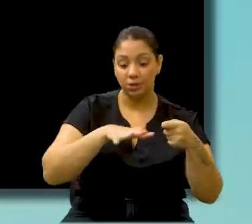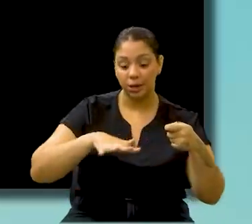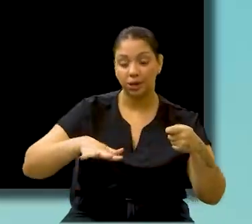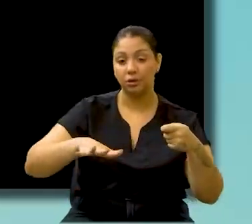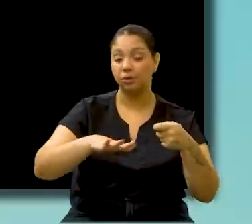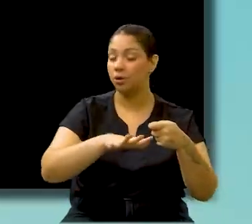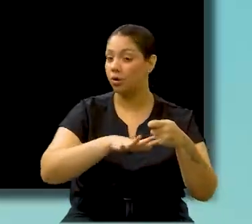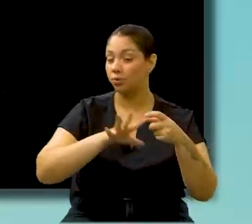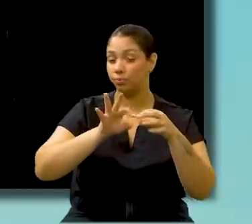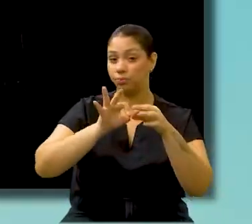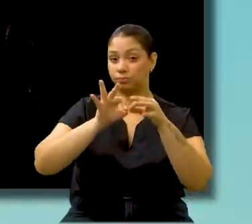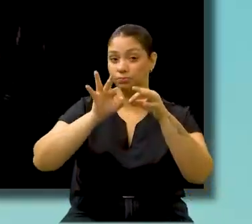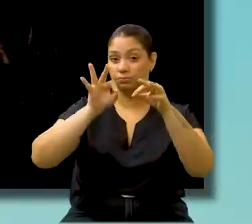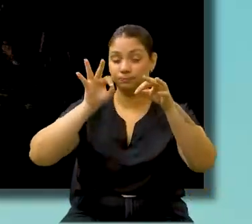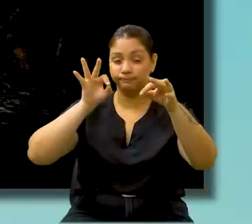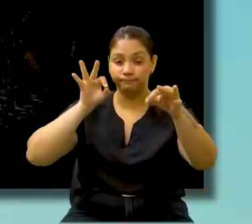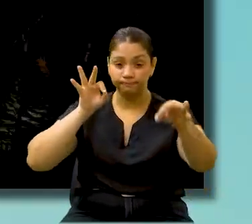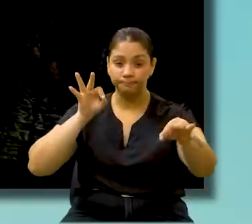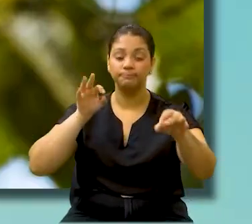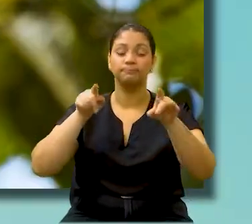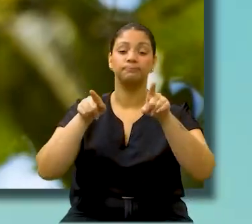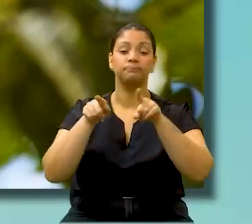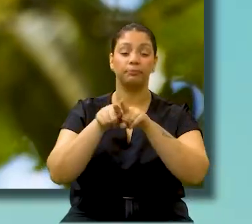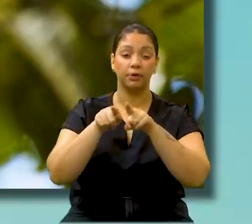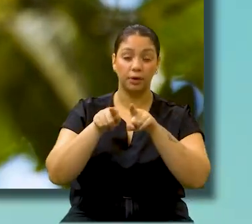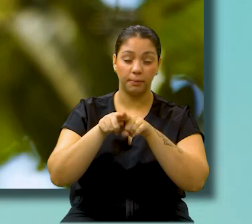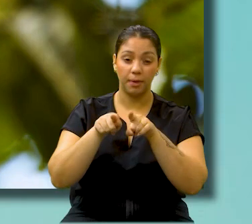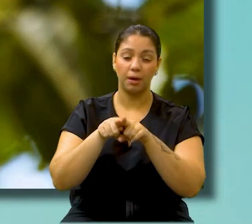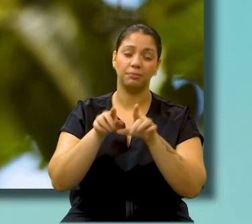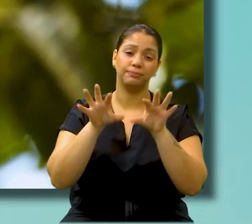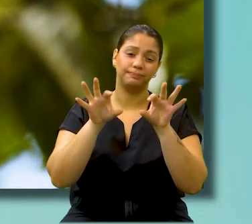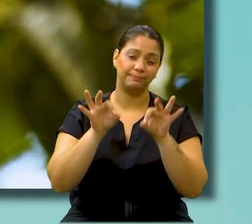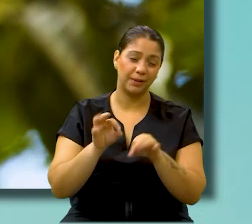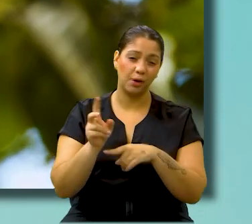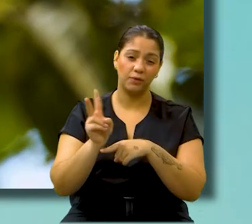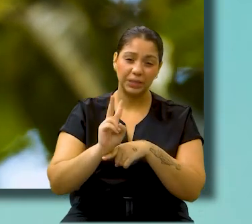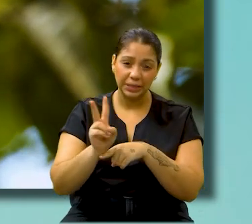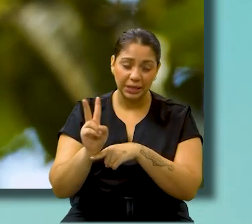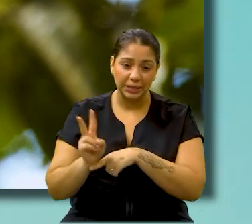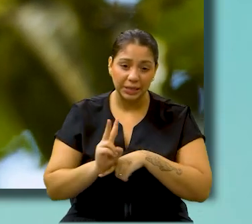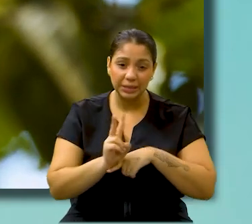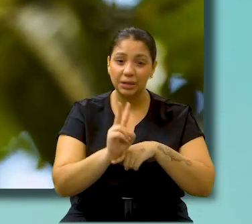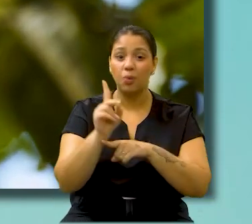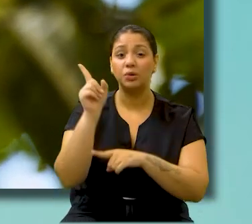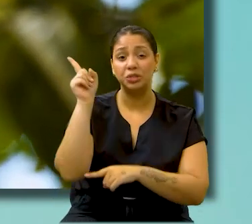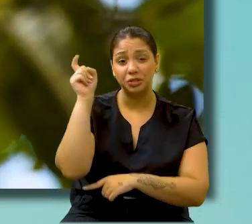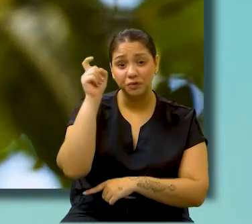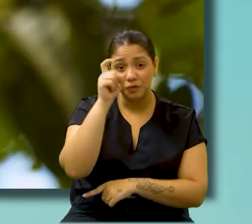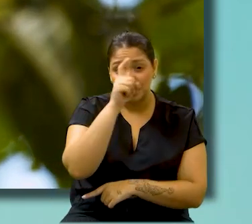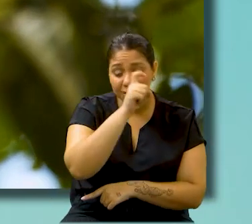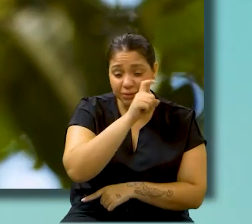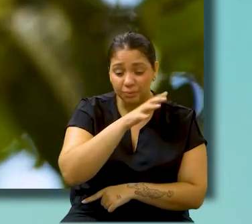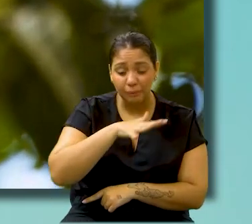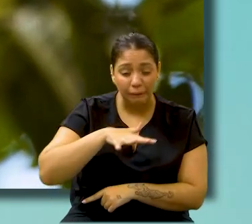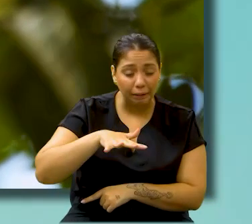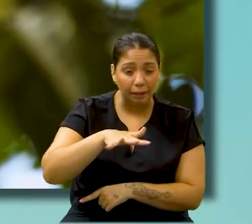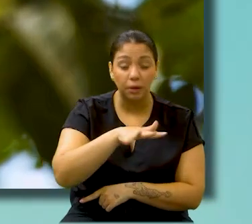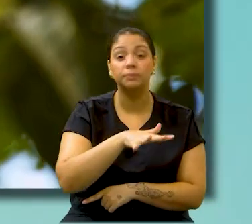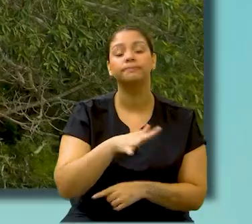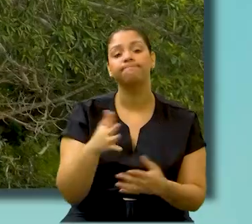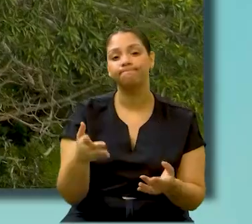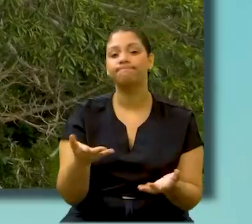território vasto, por ser um território onde, de fato, a fiscalização ela é difícil, tudo